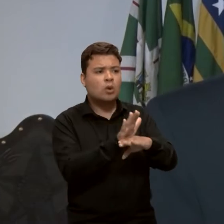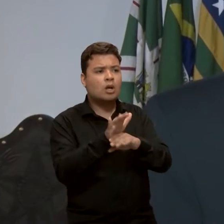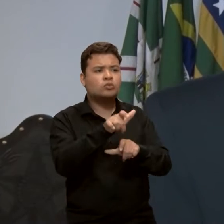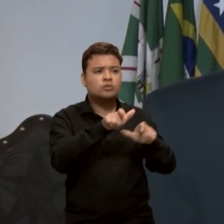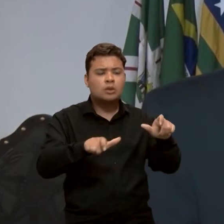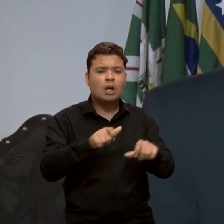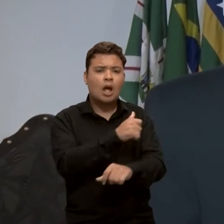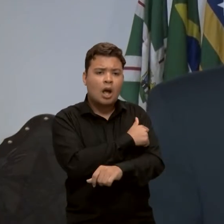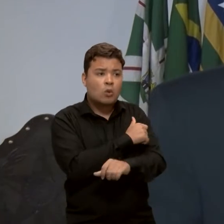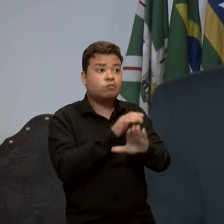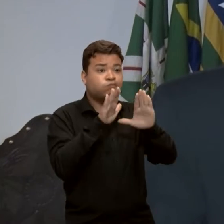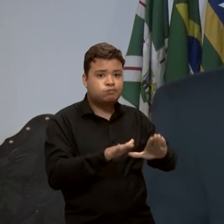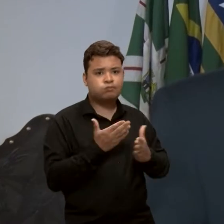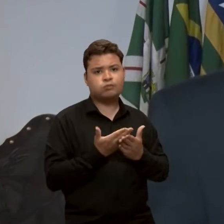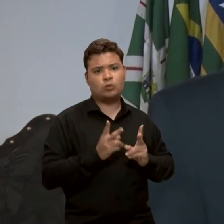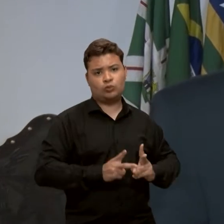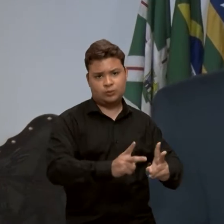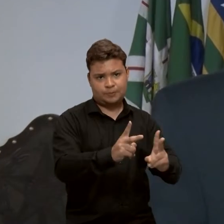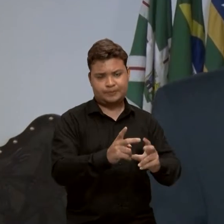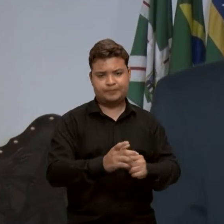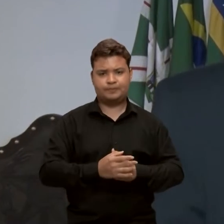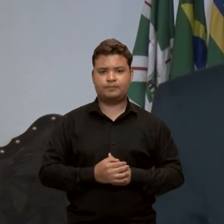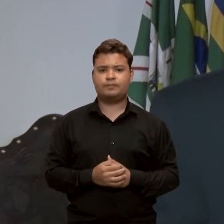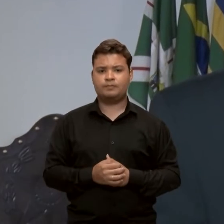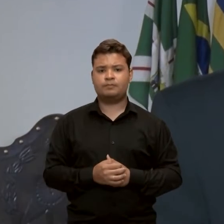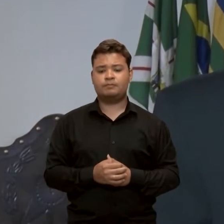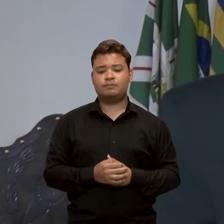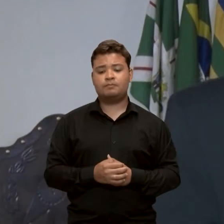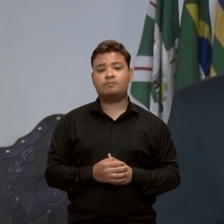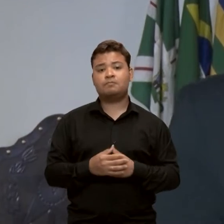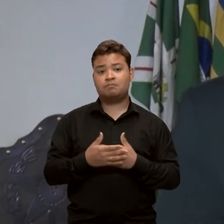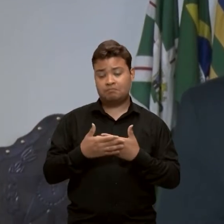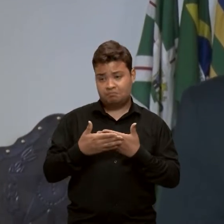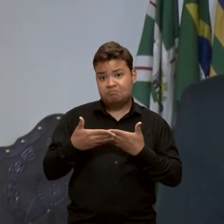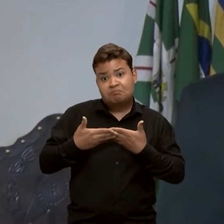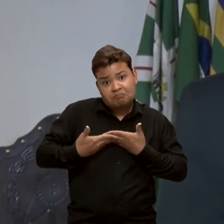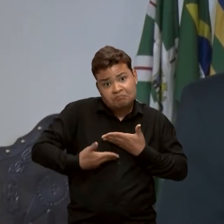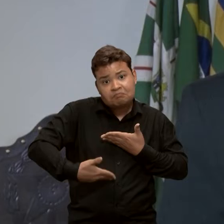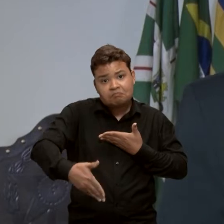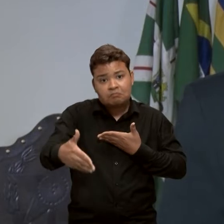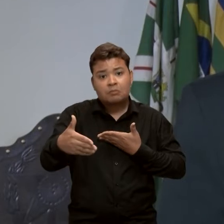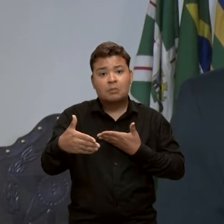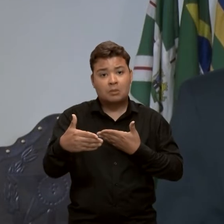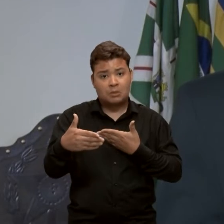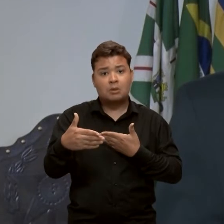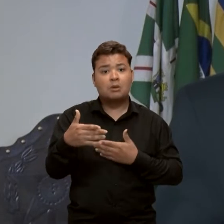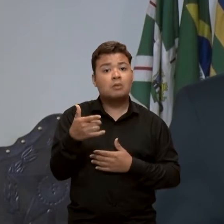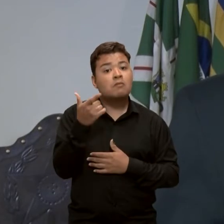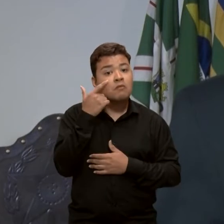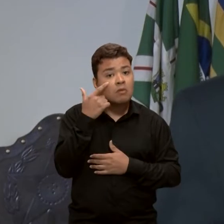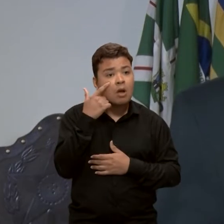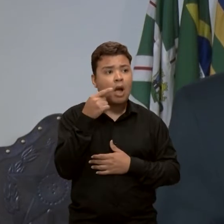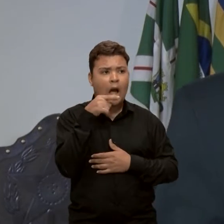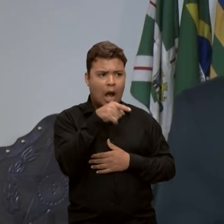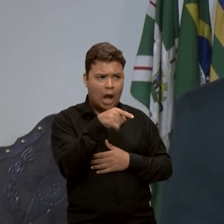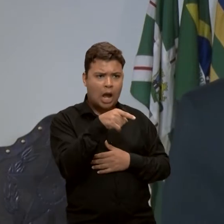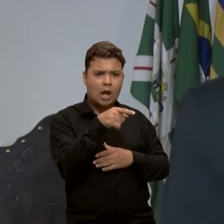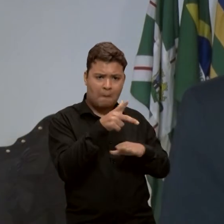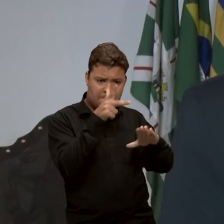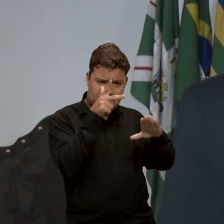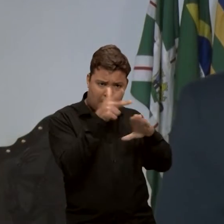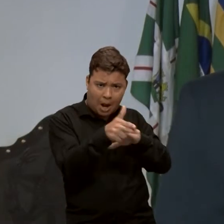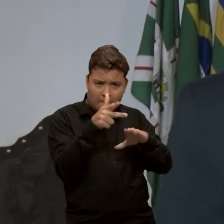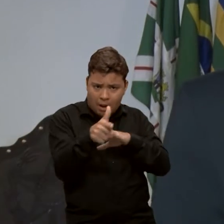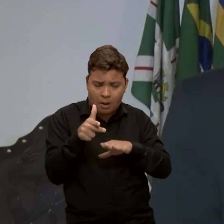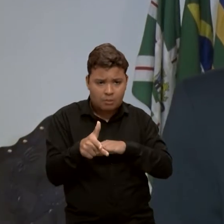estudantes. E daqui para o final do ano, se esses bloqueios não forem